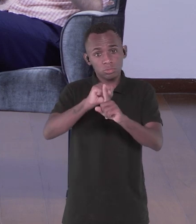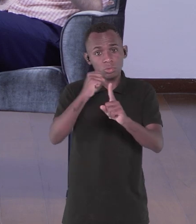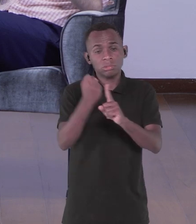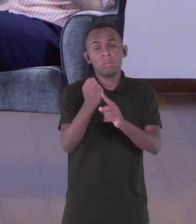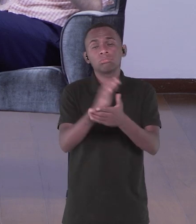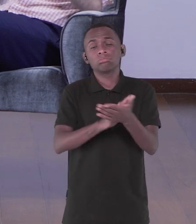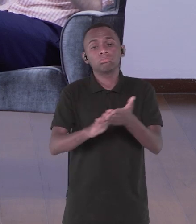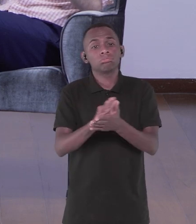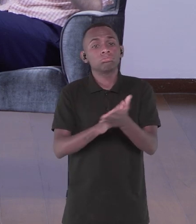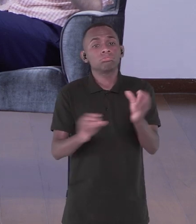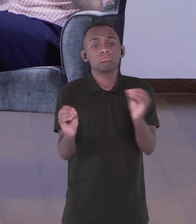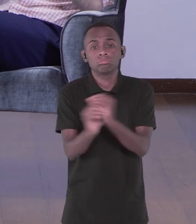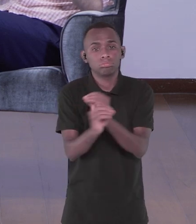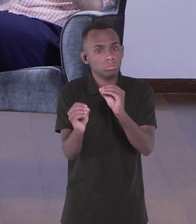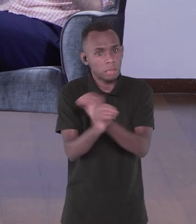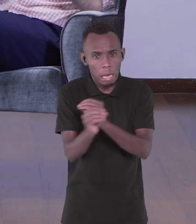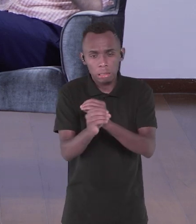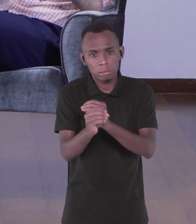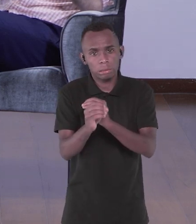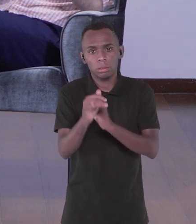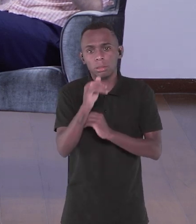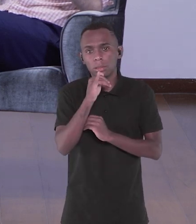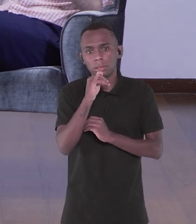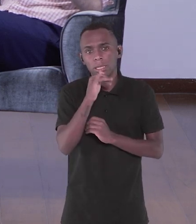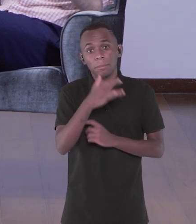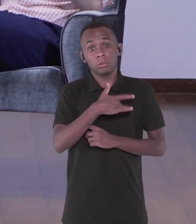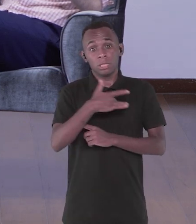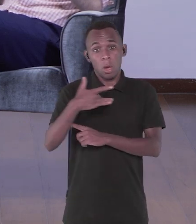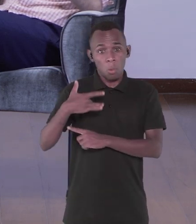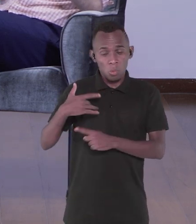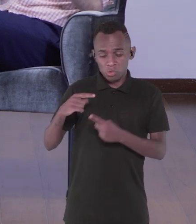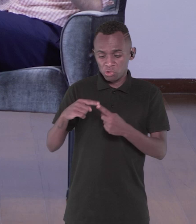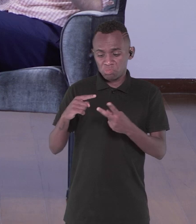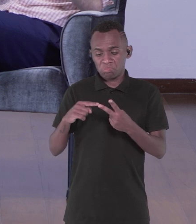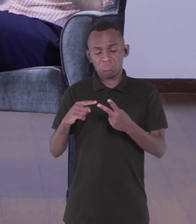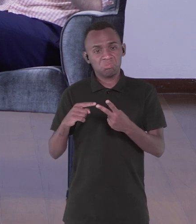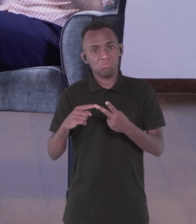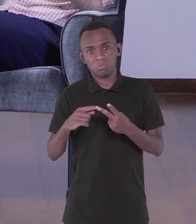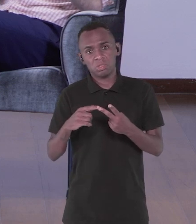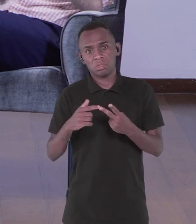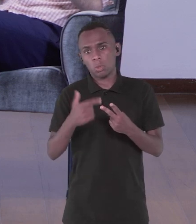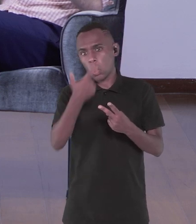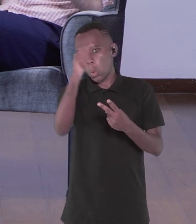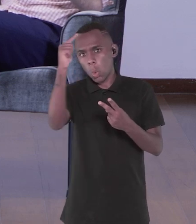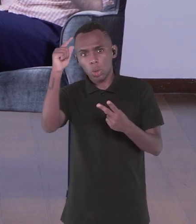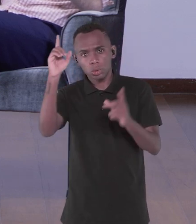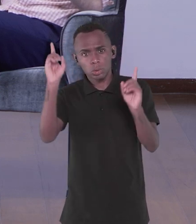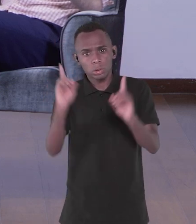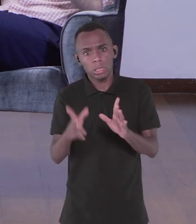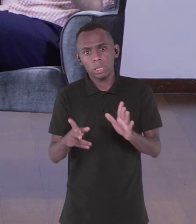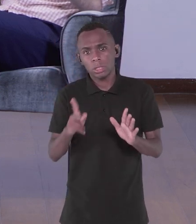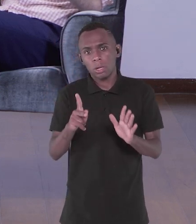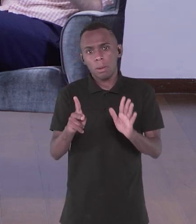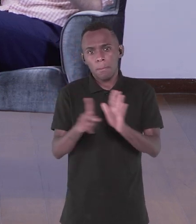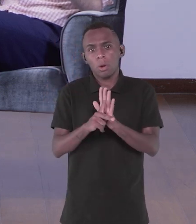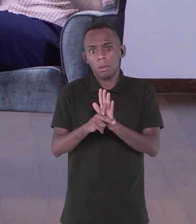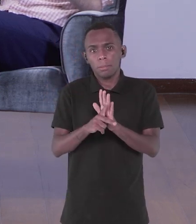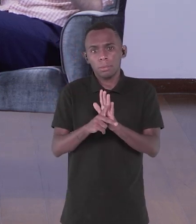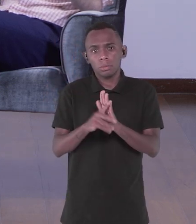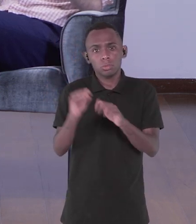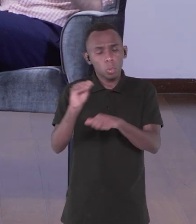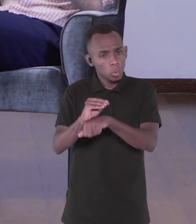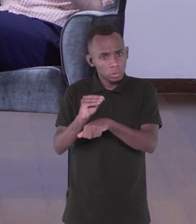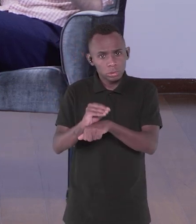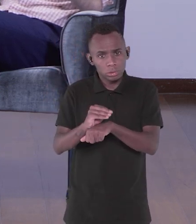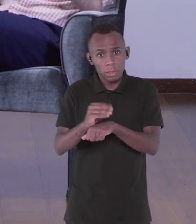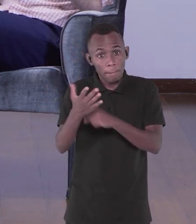Né? Nem acesso à saúde e nem nenhum outros direitos, vamos dizer assim, garantidos em vários países como